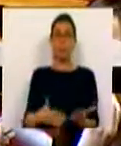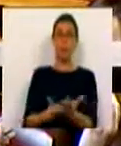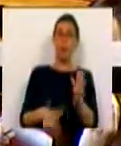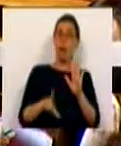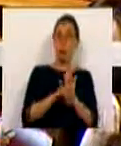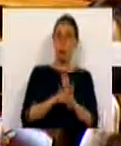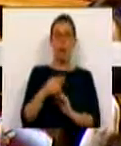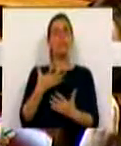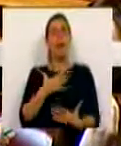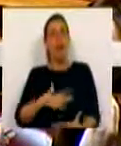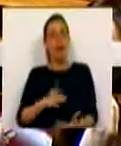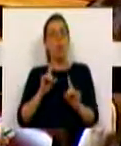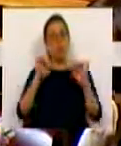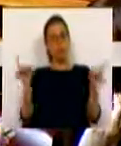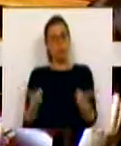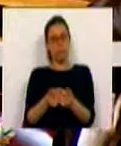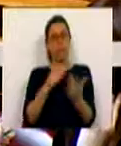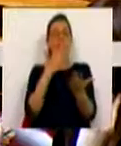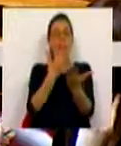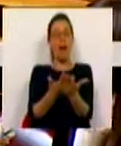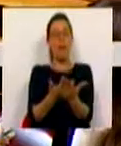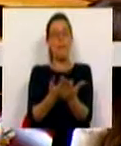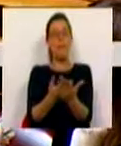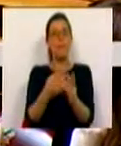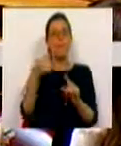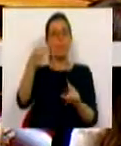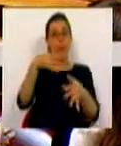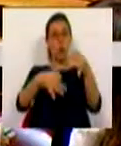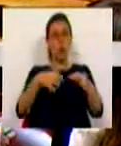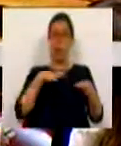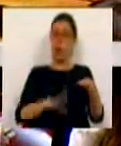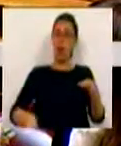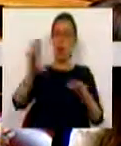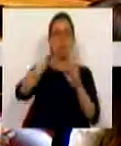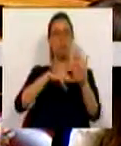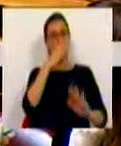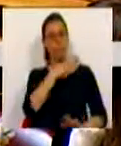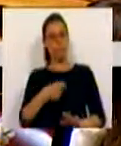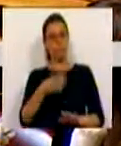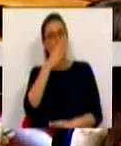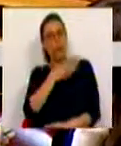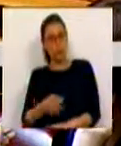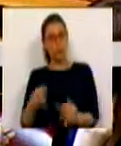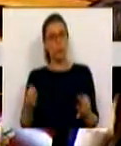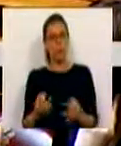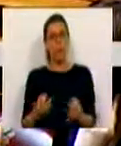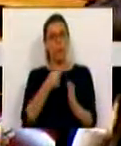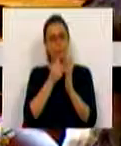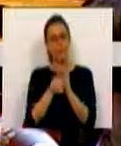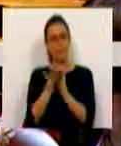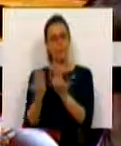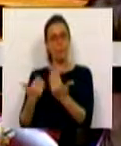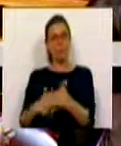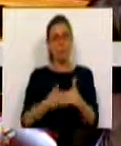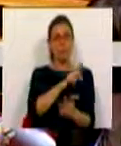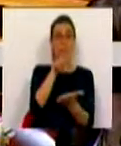lei, visa-se, em síntese, dotar a ordem jurídica nacional do regime de aplicação e execução das medidas